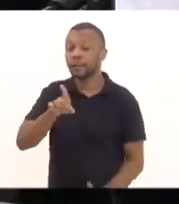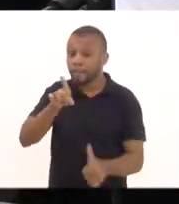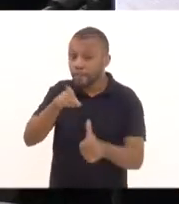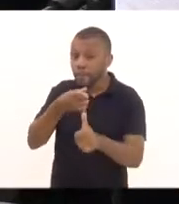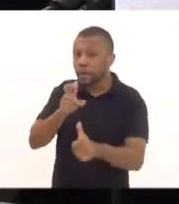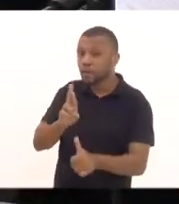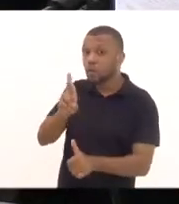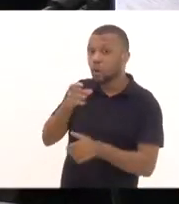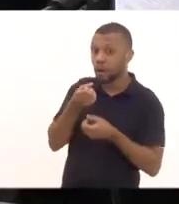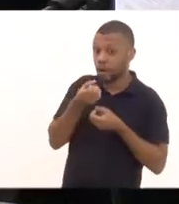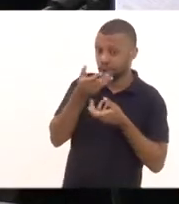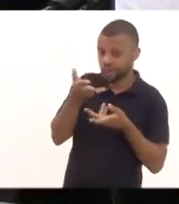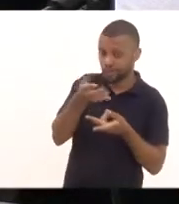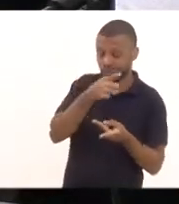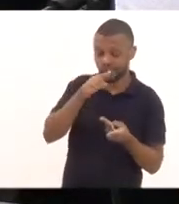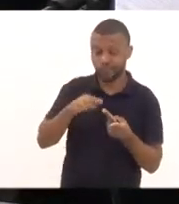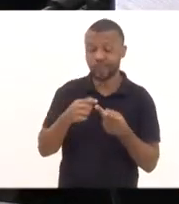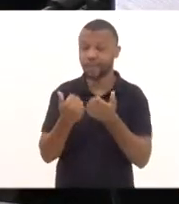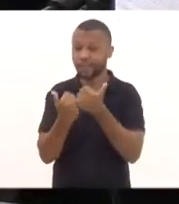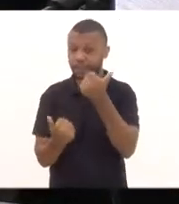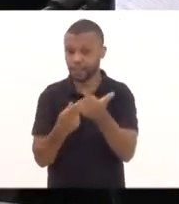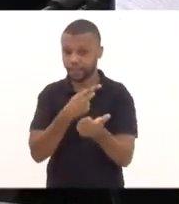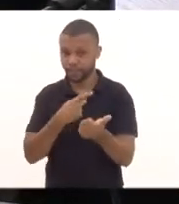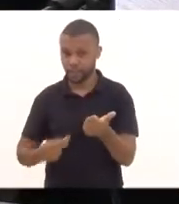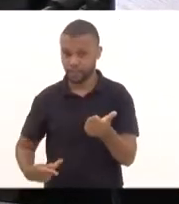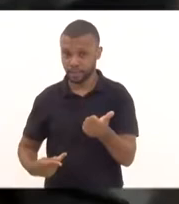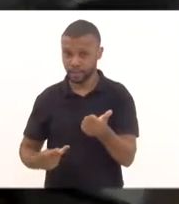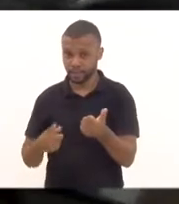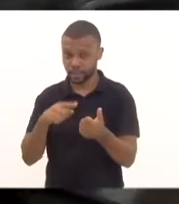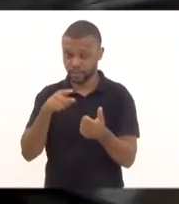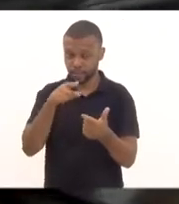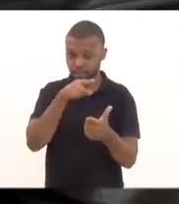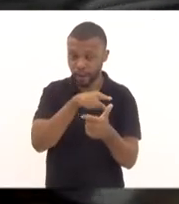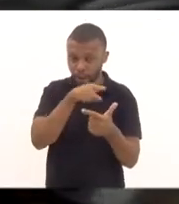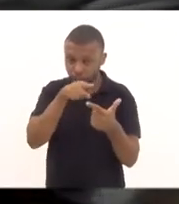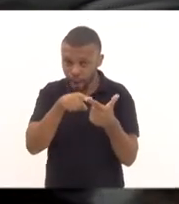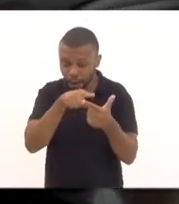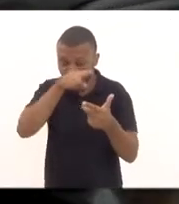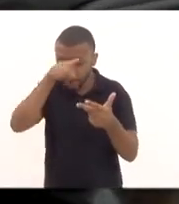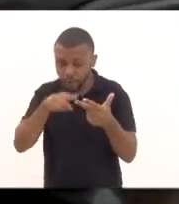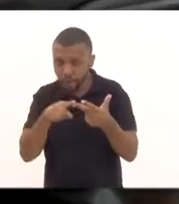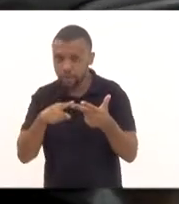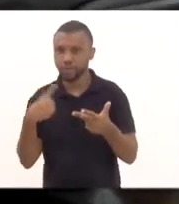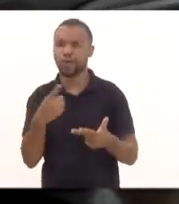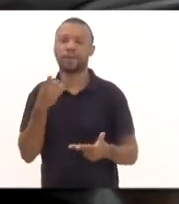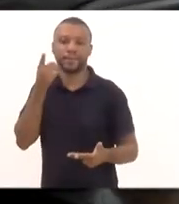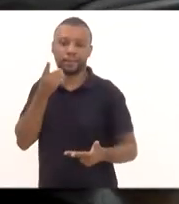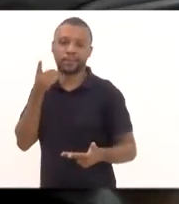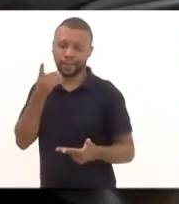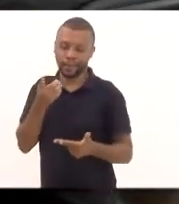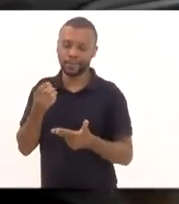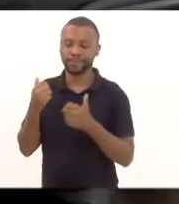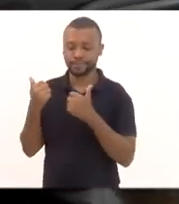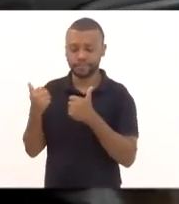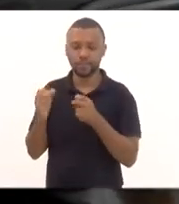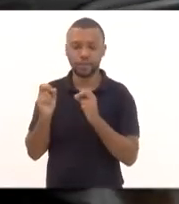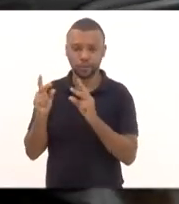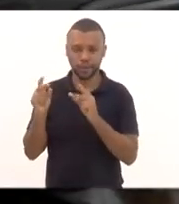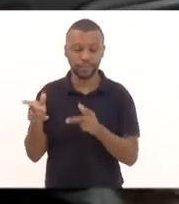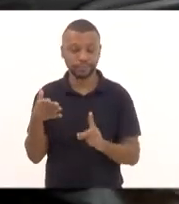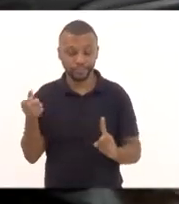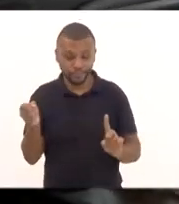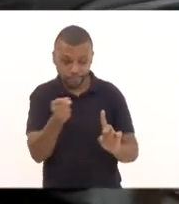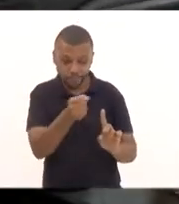depois o vice-presidente depois nós Obrigada pelos pau é potável até acabar mesmo depois mesmo eu vou alguns